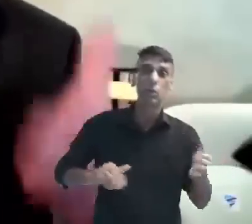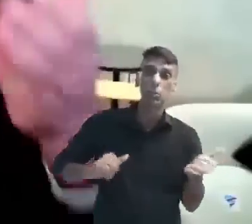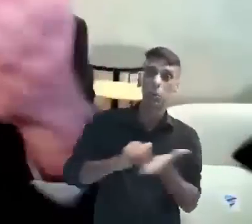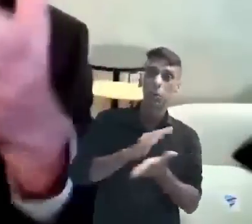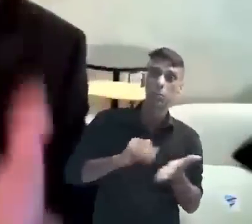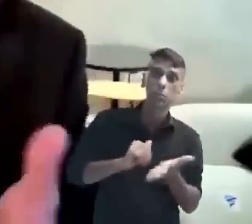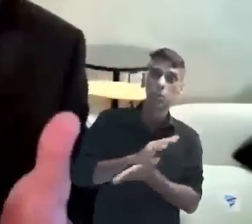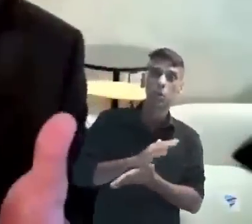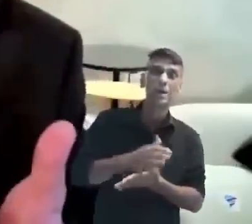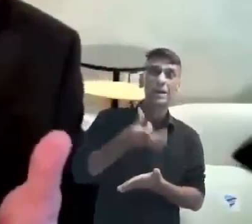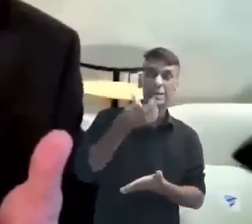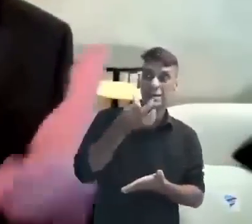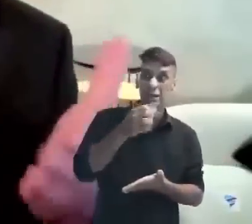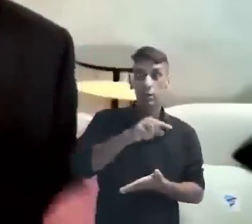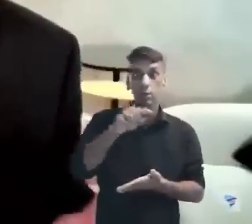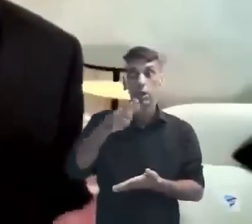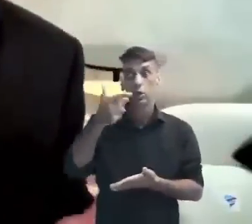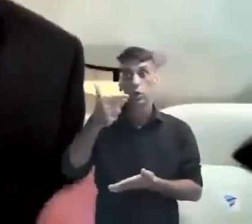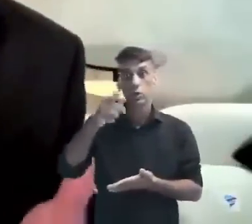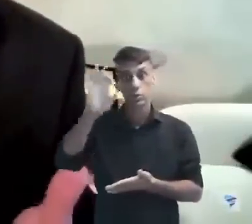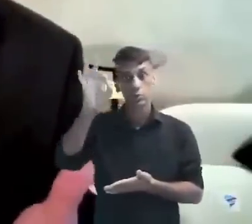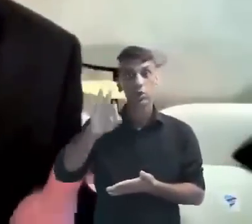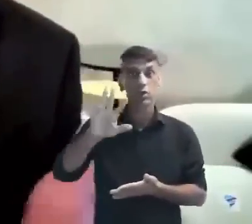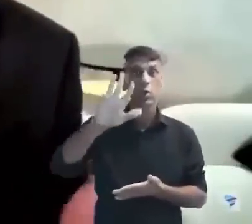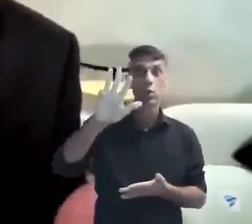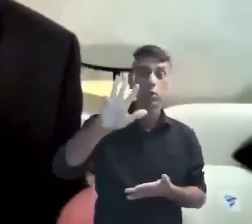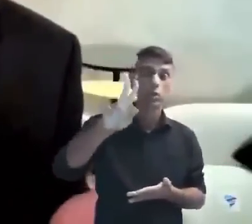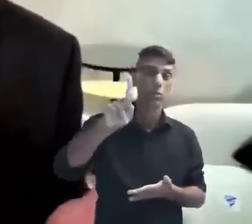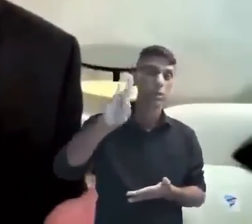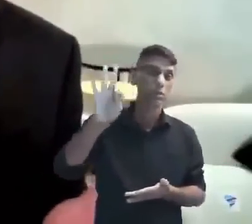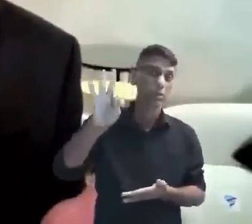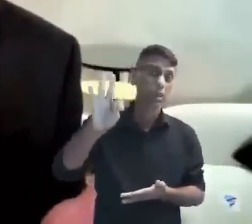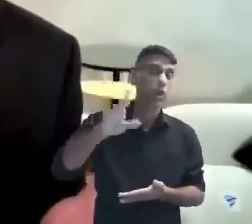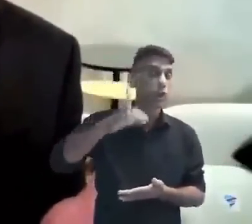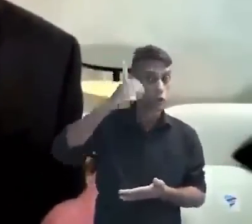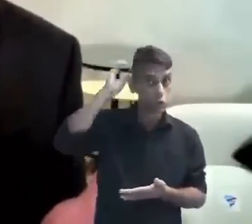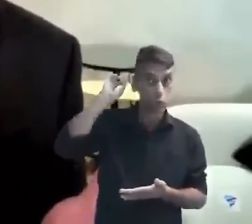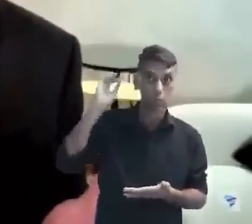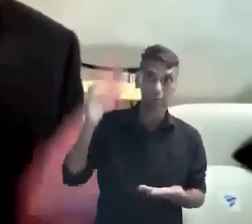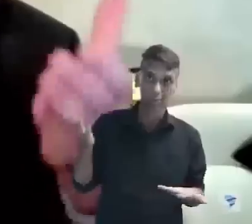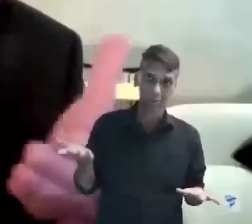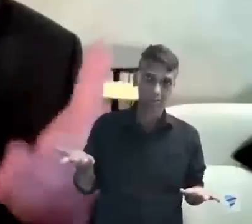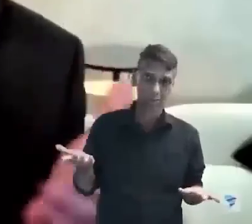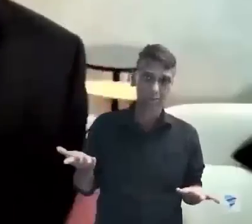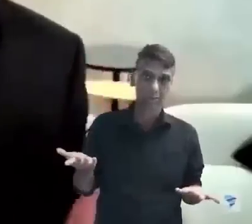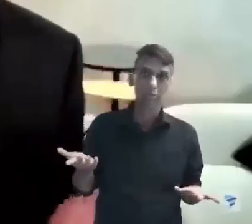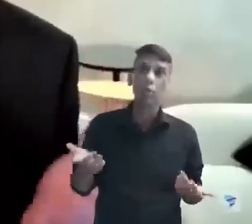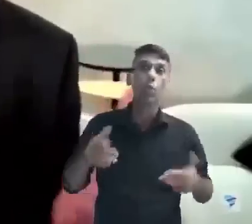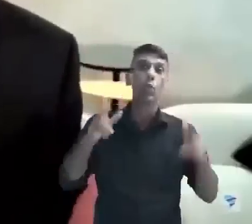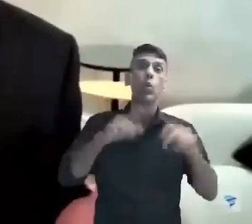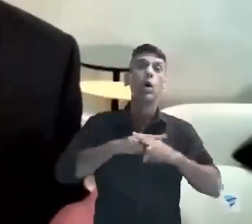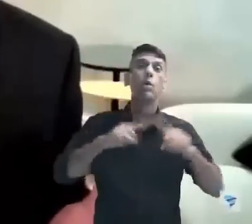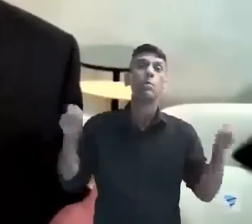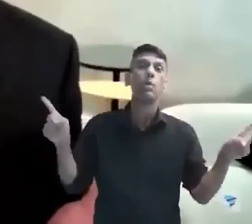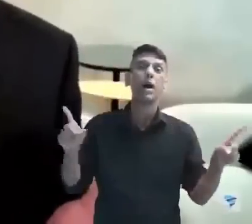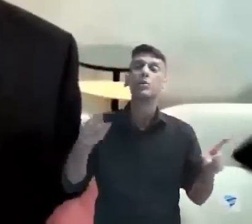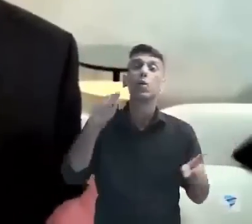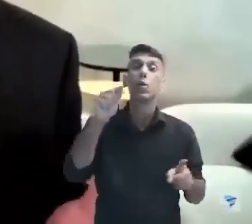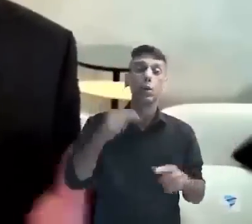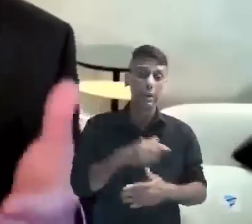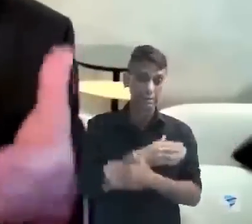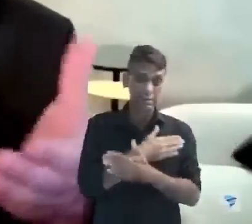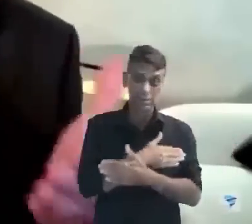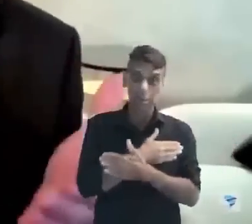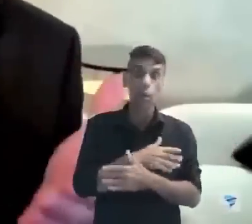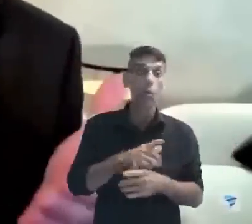6 para 12% na mão do Lula e do PT com a Dilma. Nunca mais o desemprego desceu. Sabe,